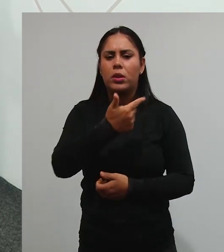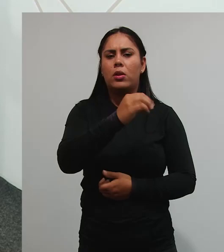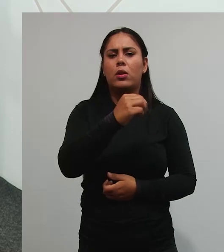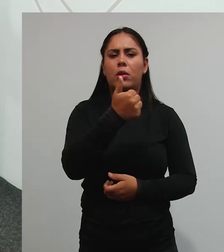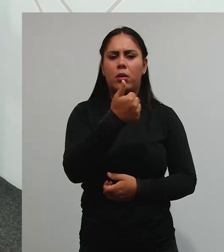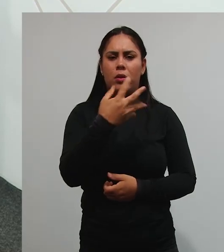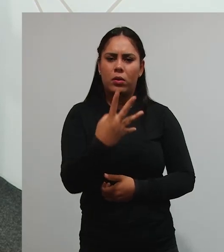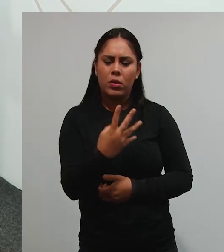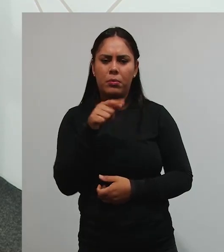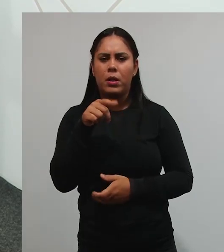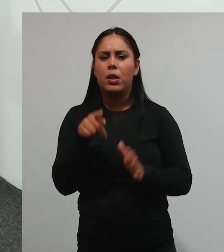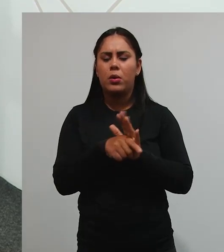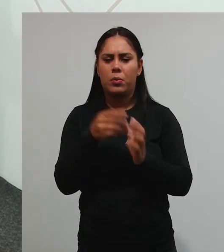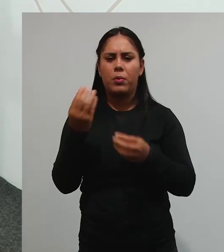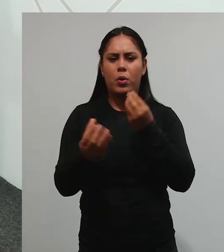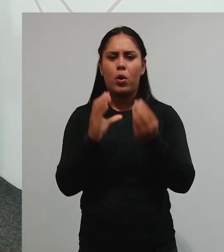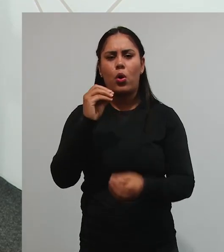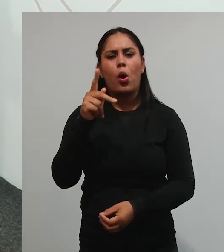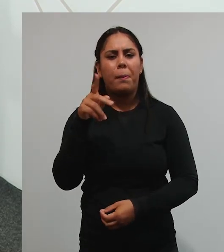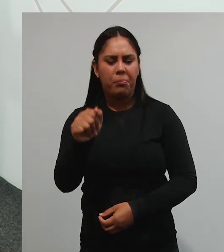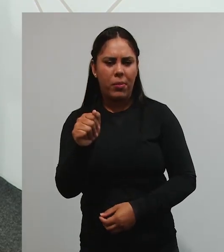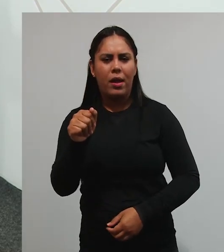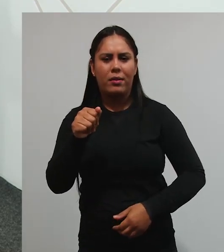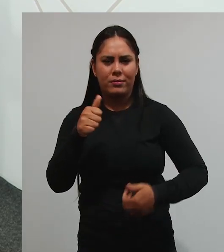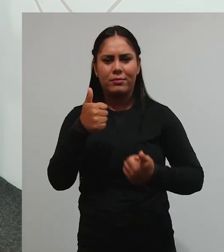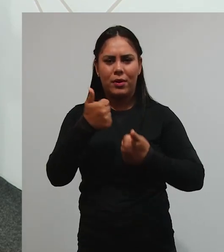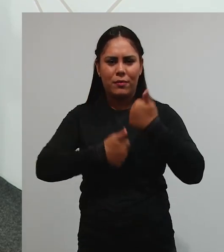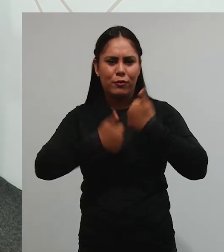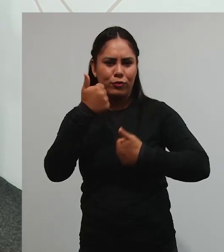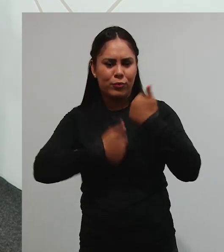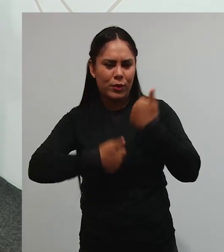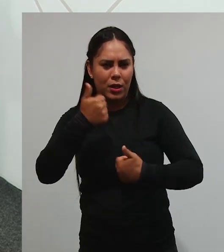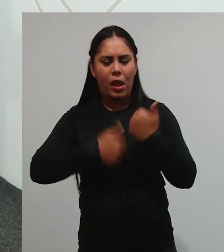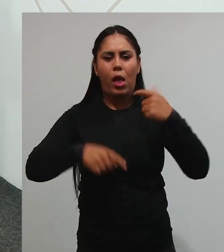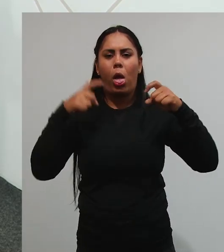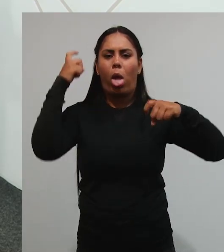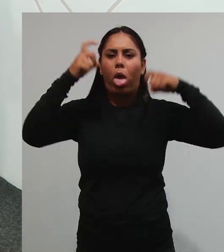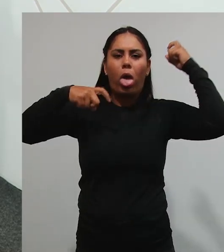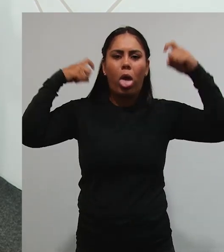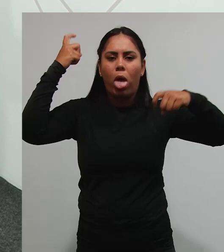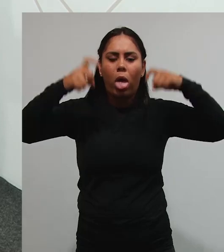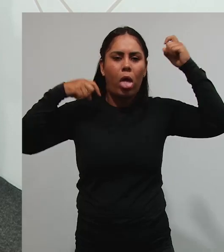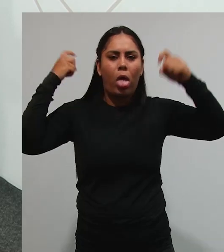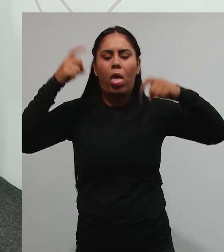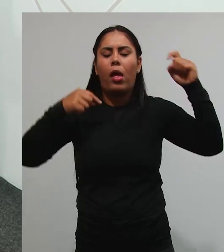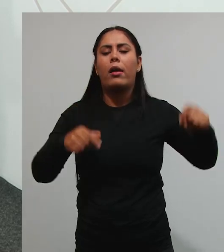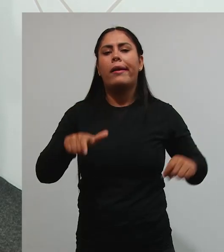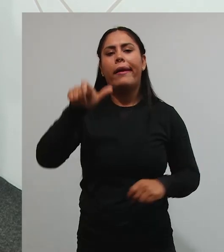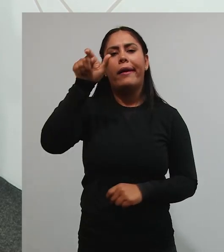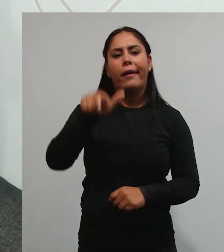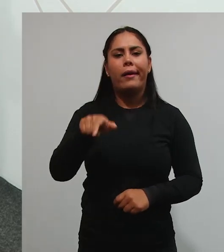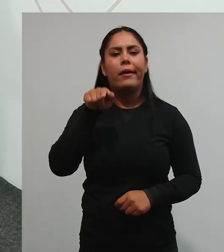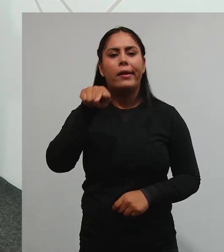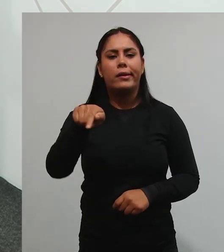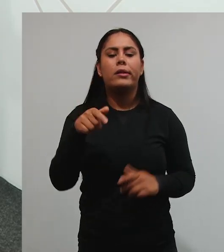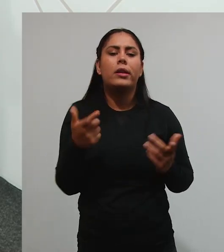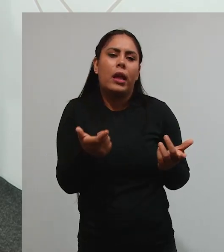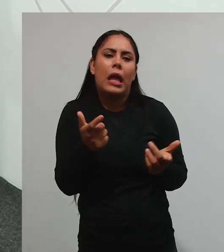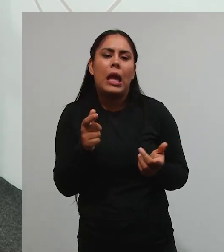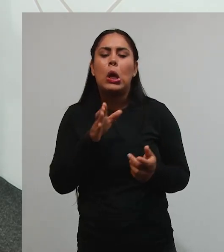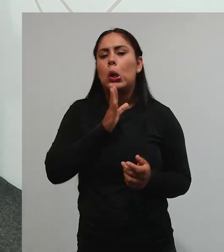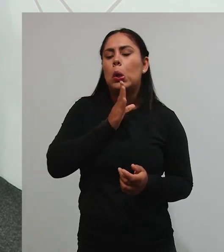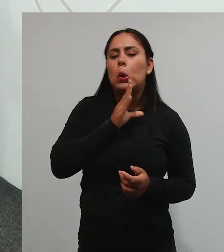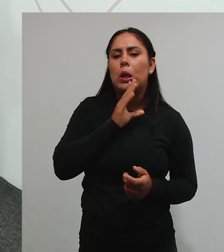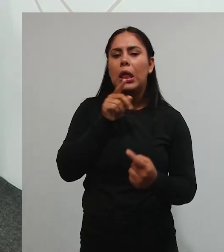na época da Copa, ao invés da preocupação ser em você